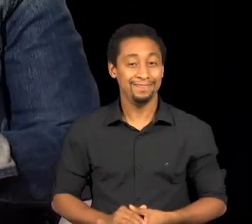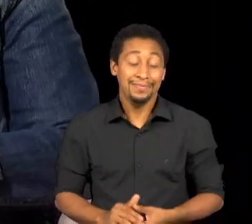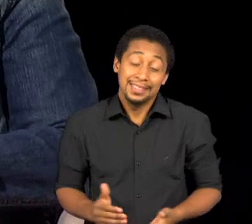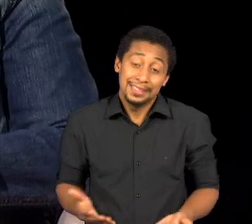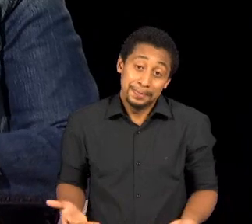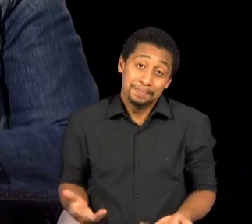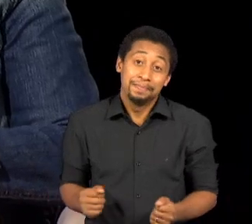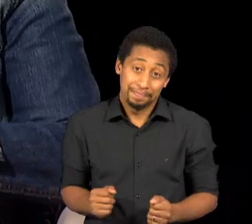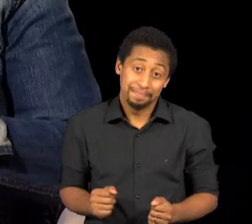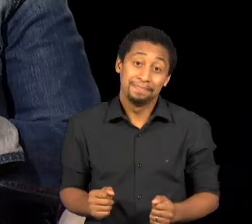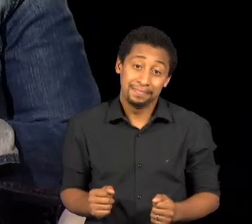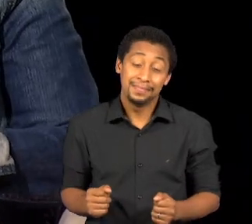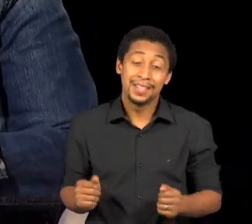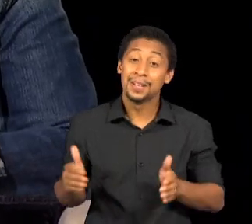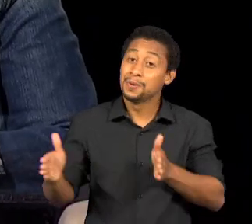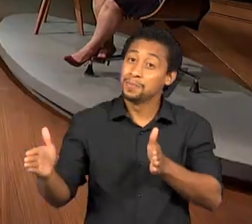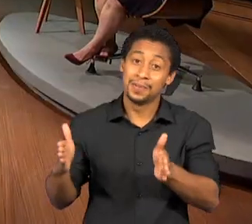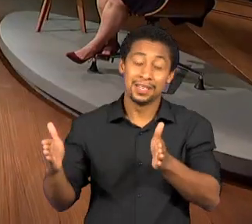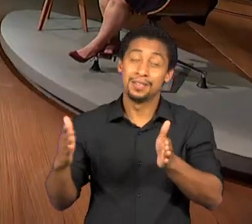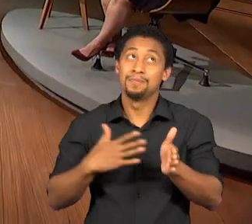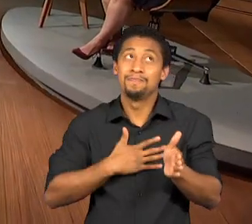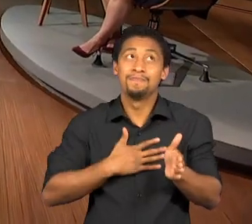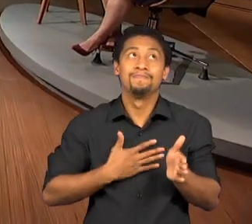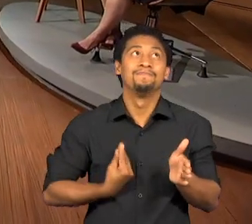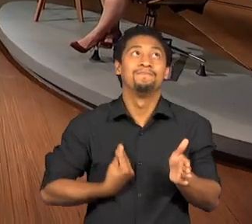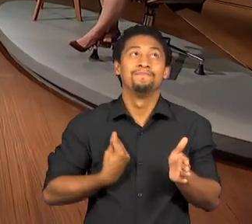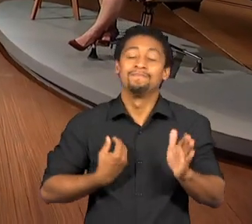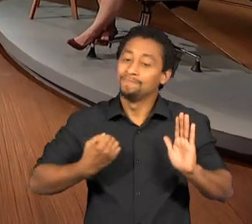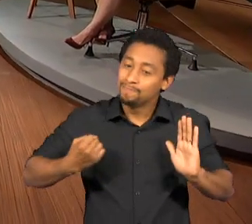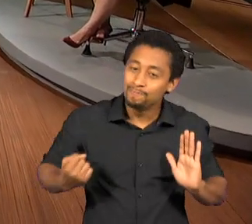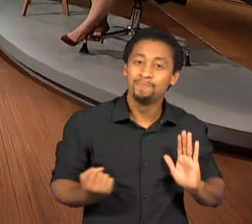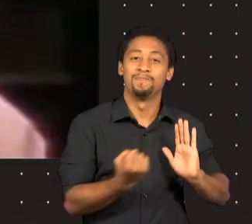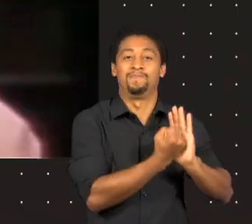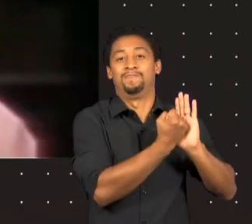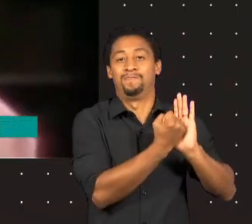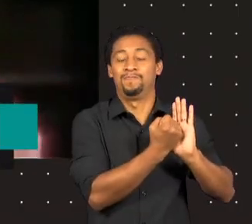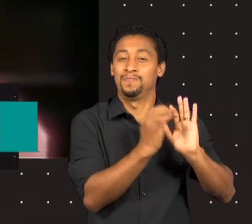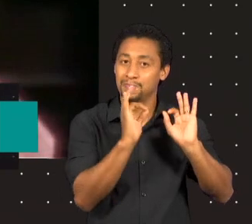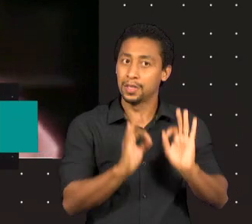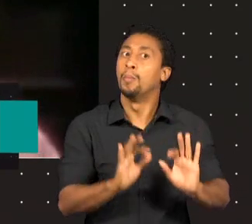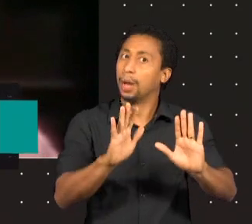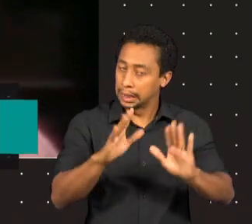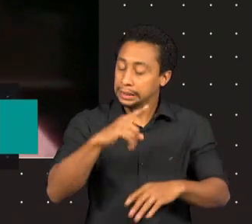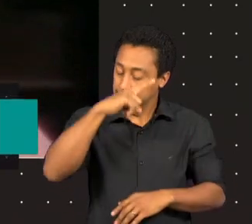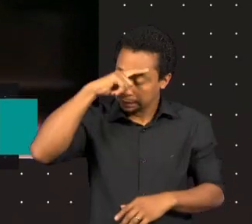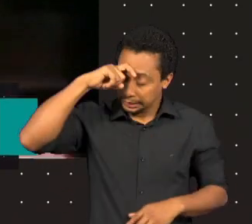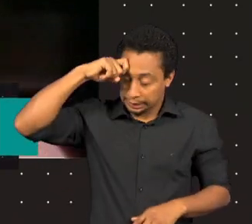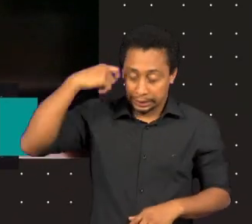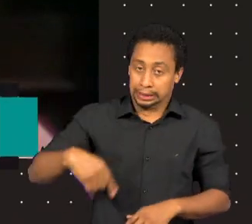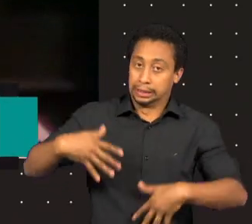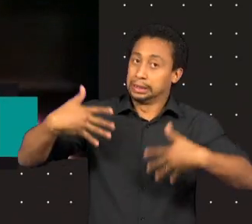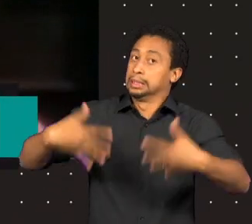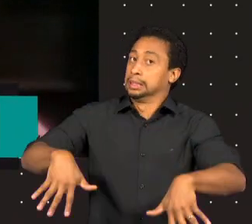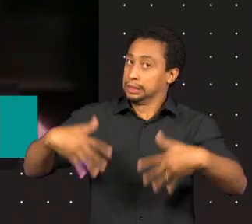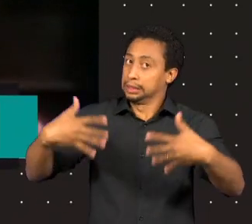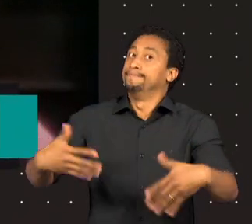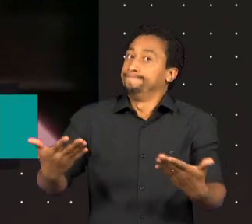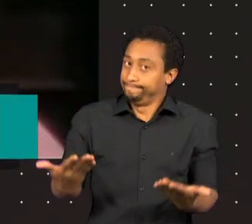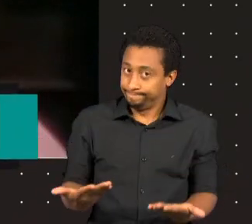Enfim, foi um marco mesmo na minha vida, mas foi um marco assim, que a gente penou. Sabe, você tinha